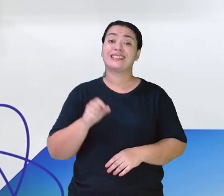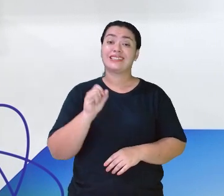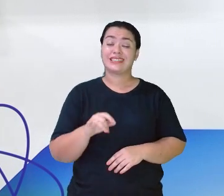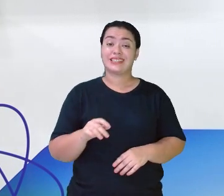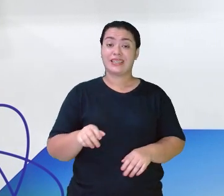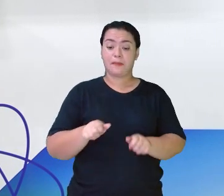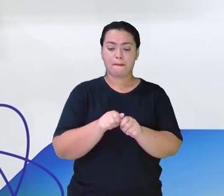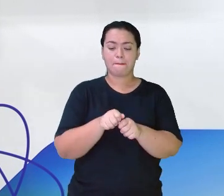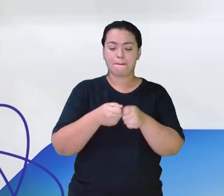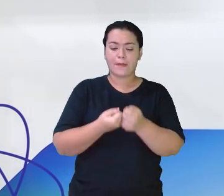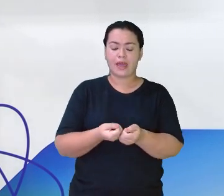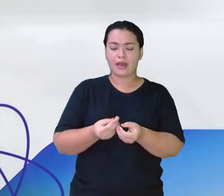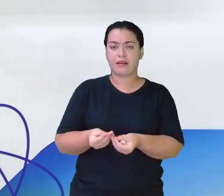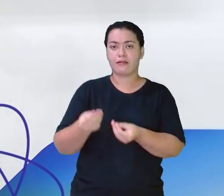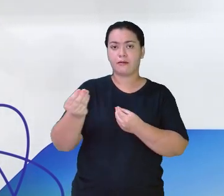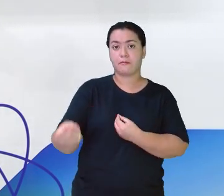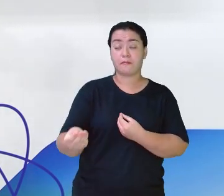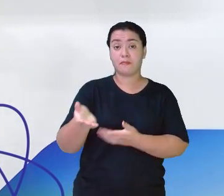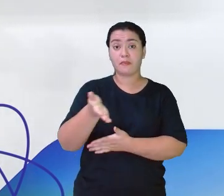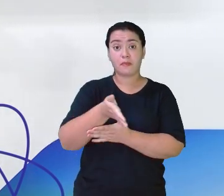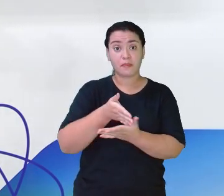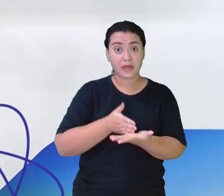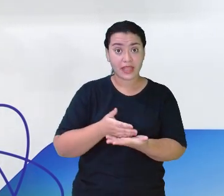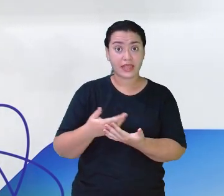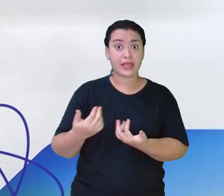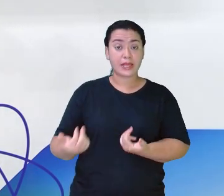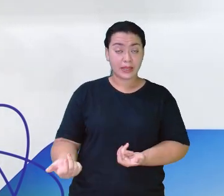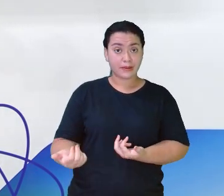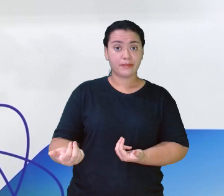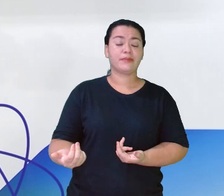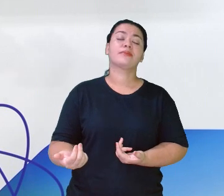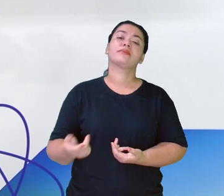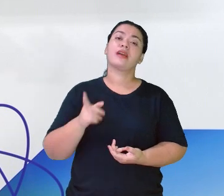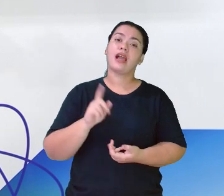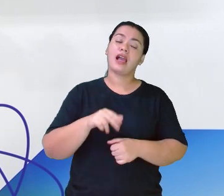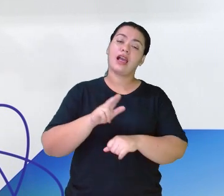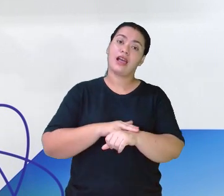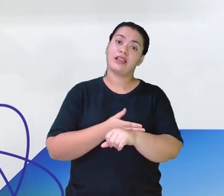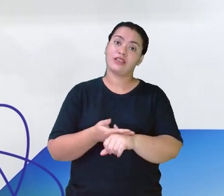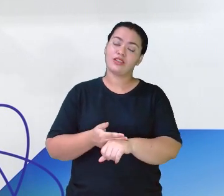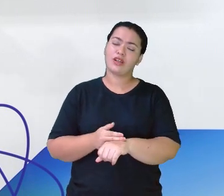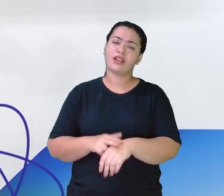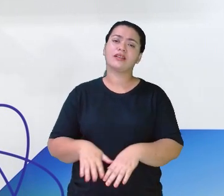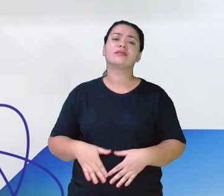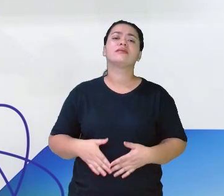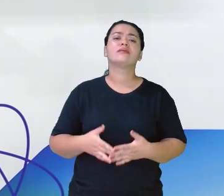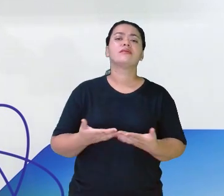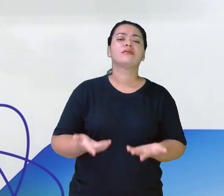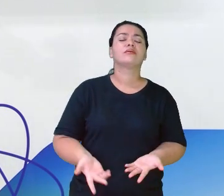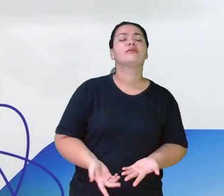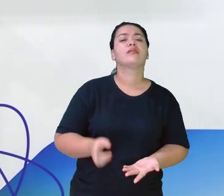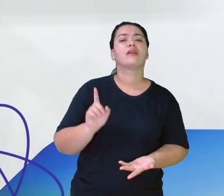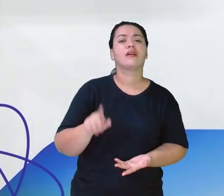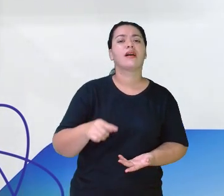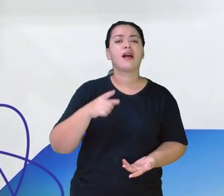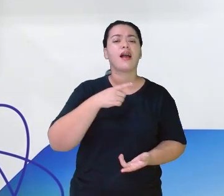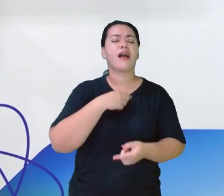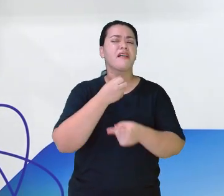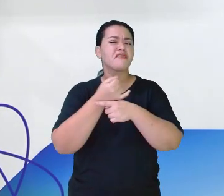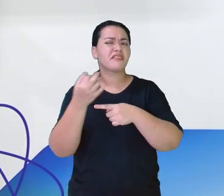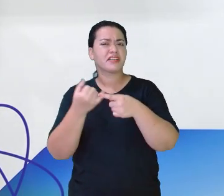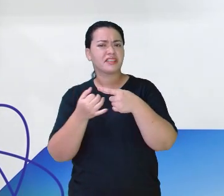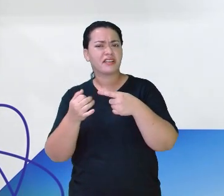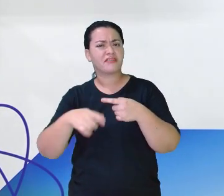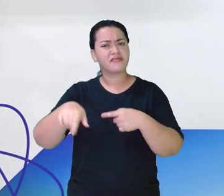vai dar aqui, ó, a metade para a irmã dela, da barra de chocolate, qual é a fração? Será